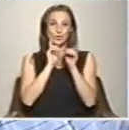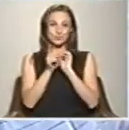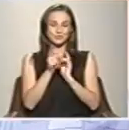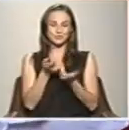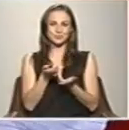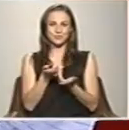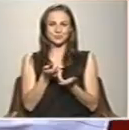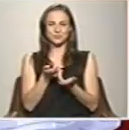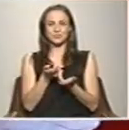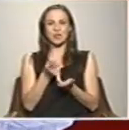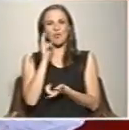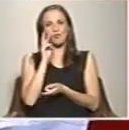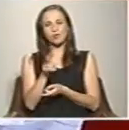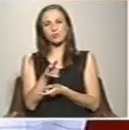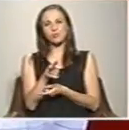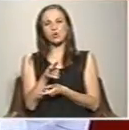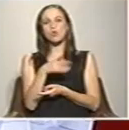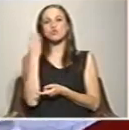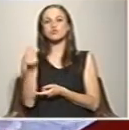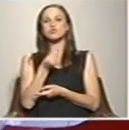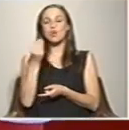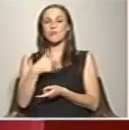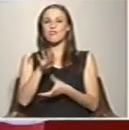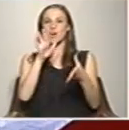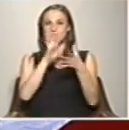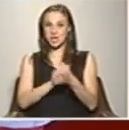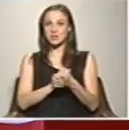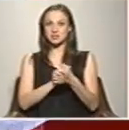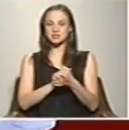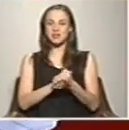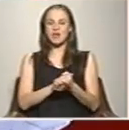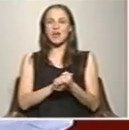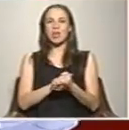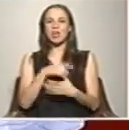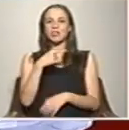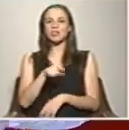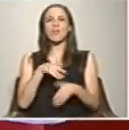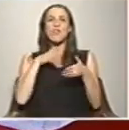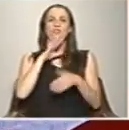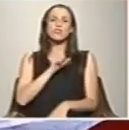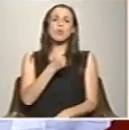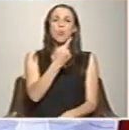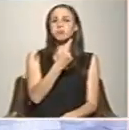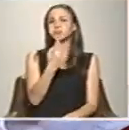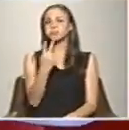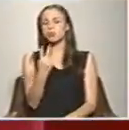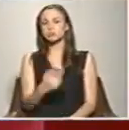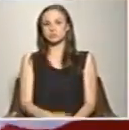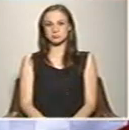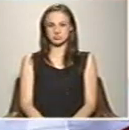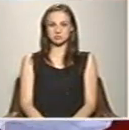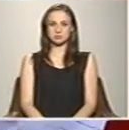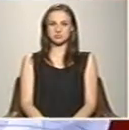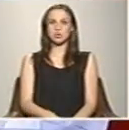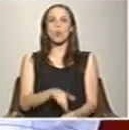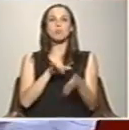todos eles, cada parte dos jovens casais põe como hipótese ter um, dois filhos. Ou seja, da parte deles, como um